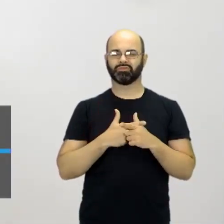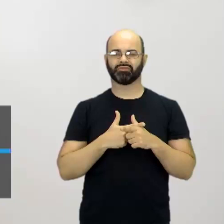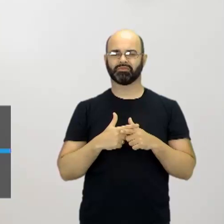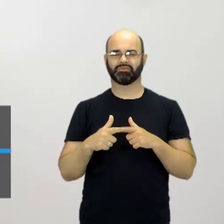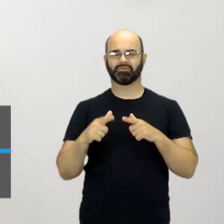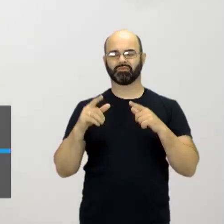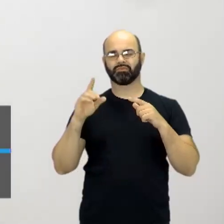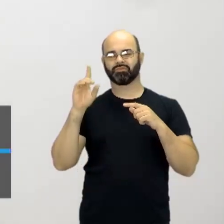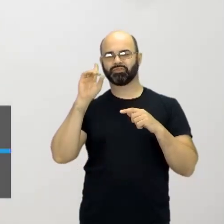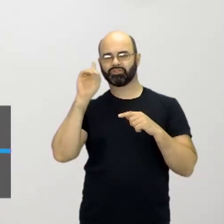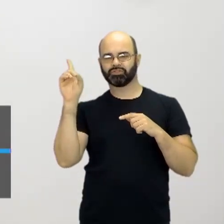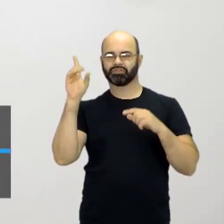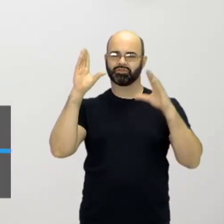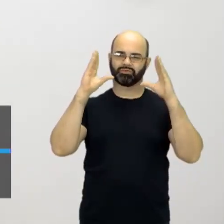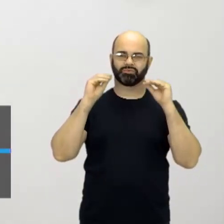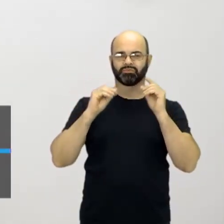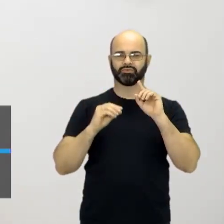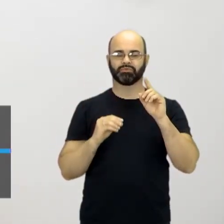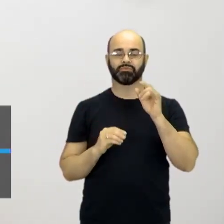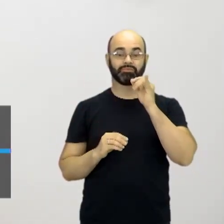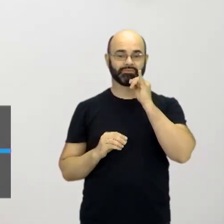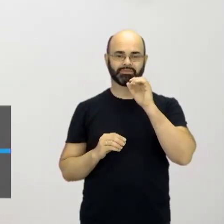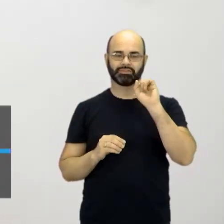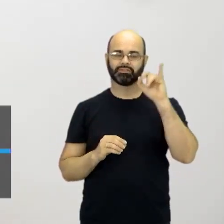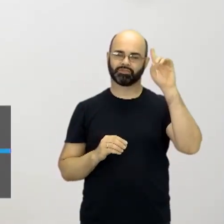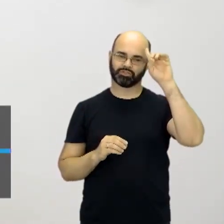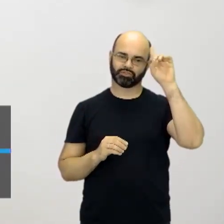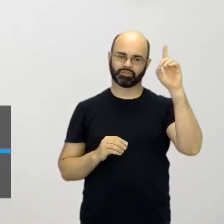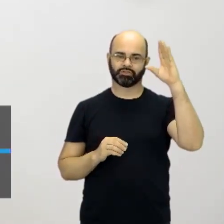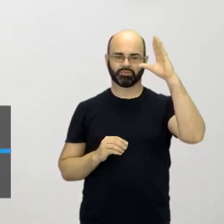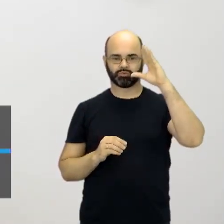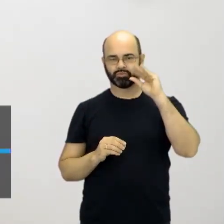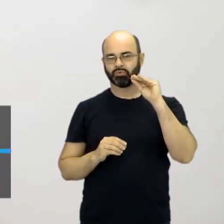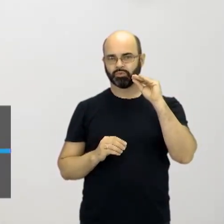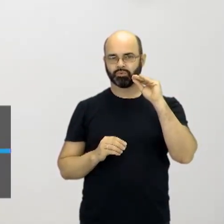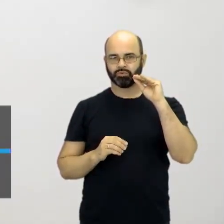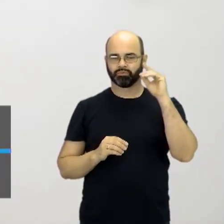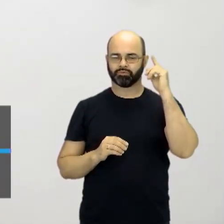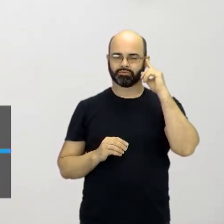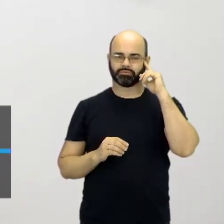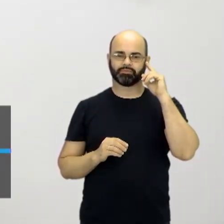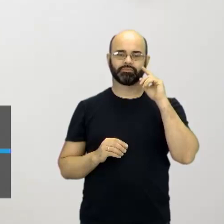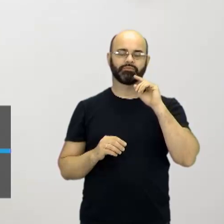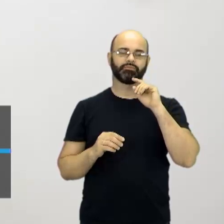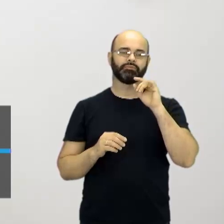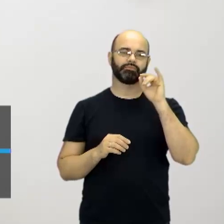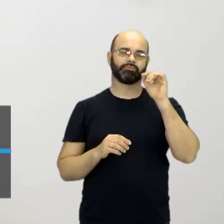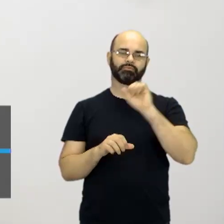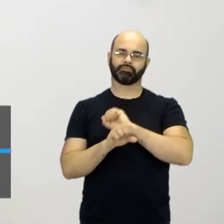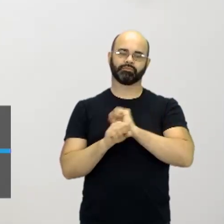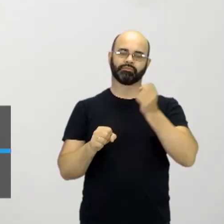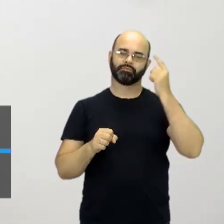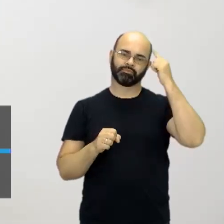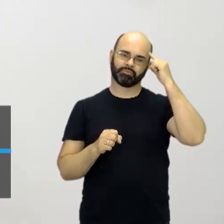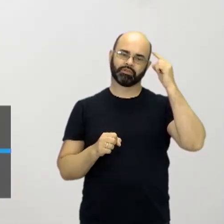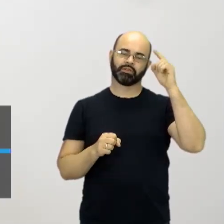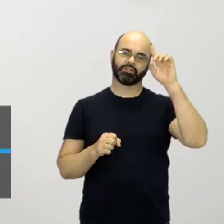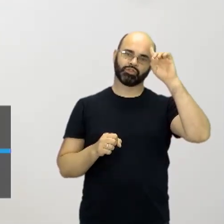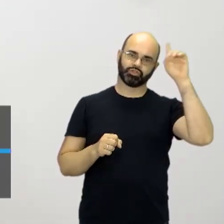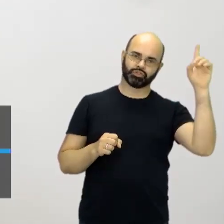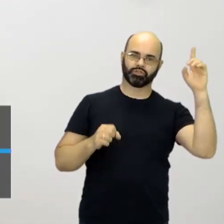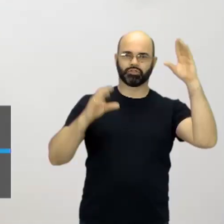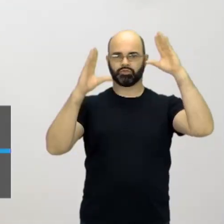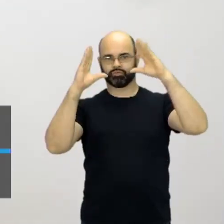uma modelagem ó olha só quando a gente pensa em dia e noite é impossível pensar dia e noite sem